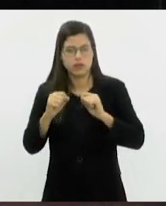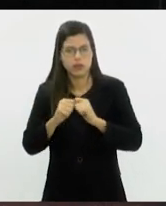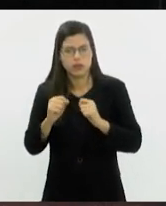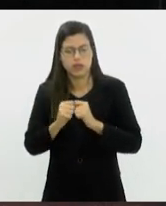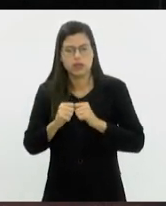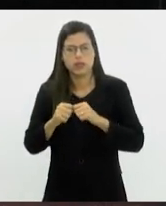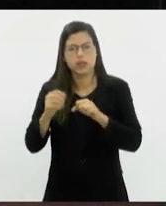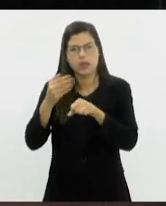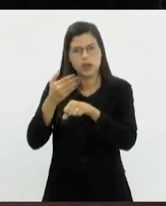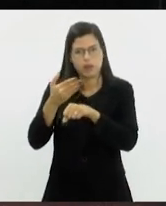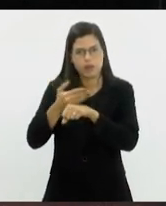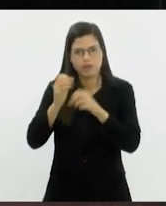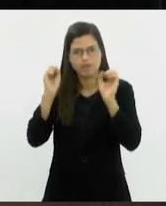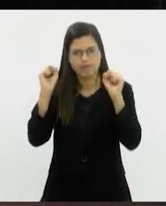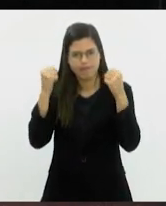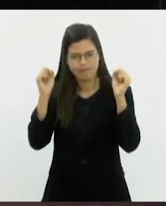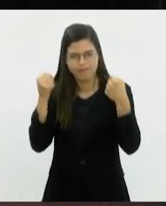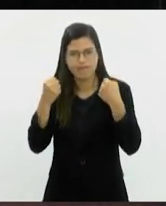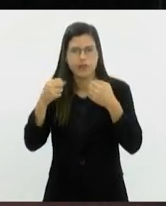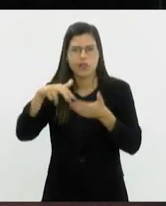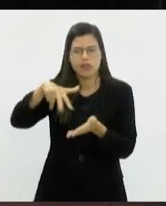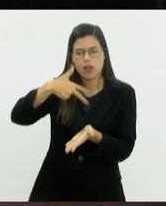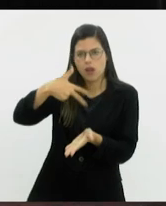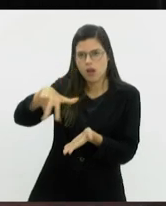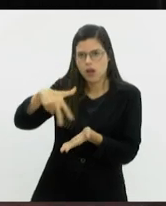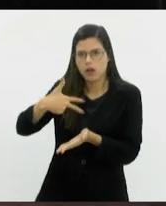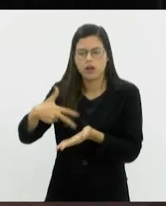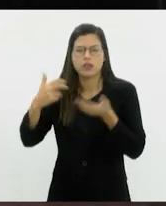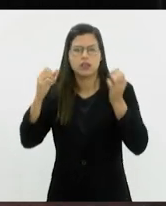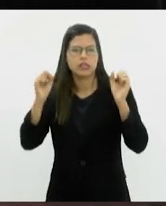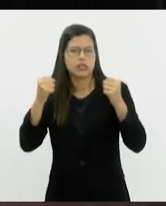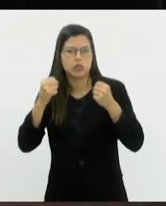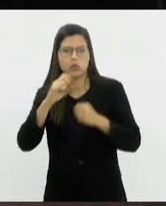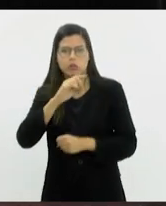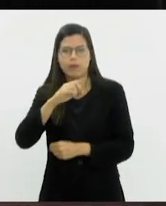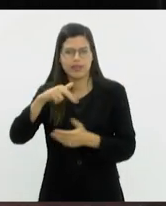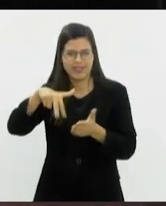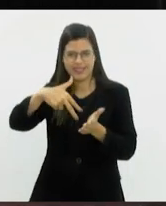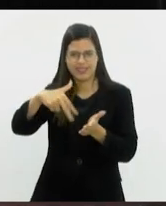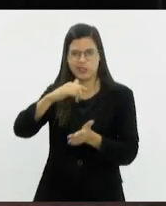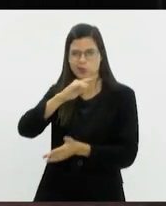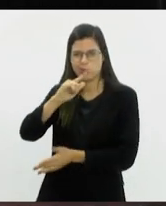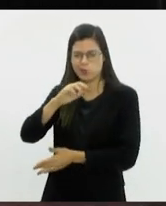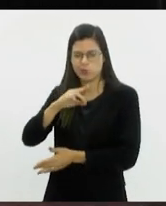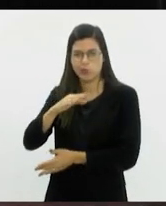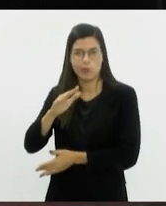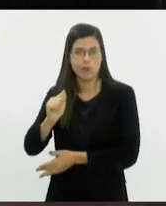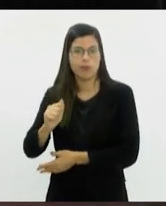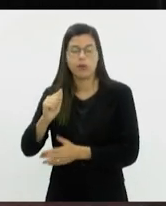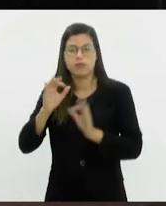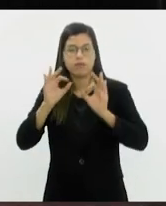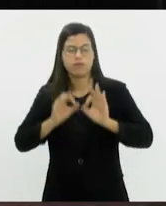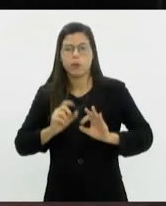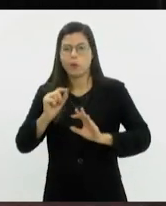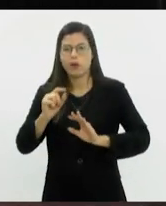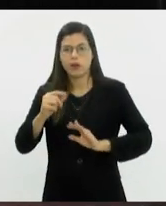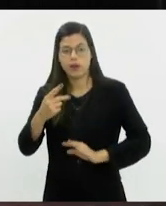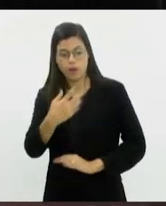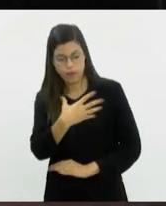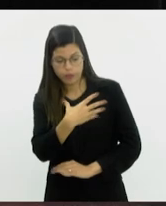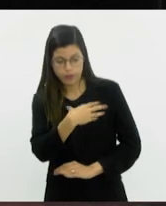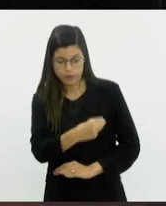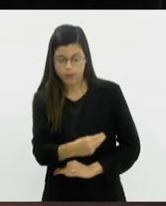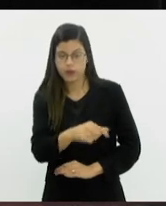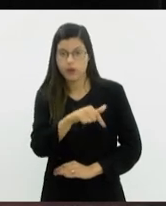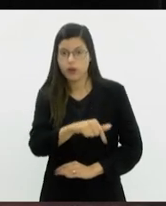física, uma dança, uma hidroginástica, uma zumba, tendo a certeza que o seu filho estará